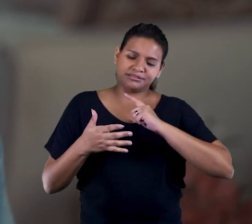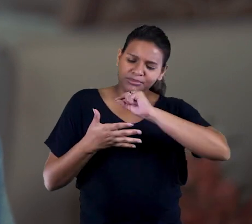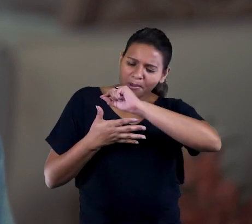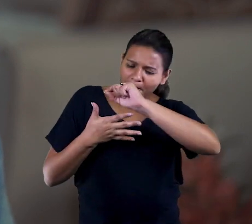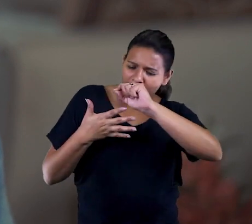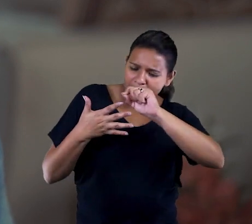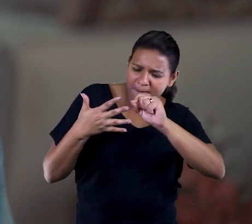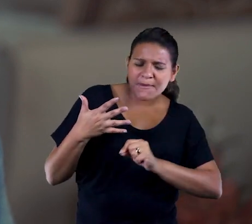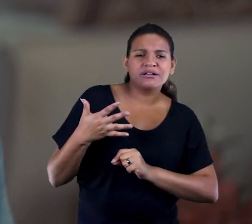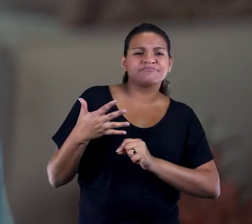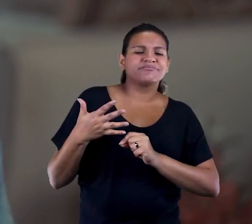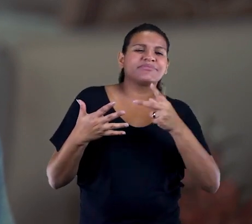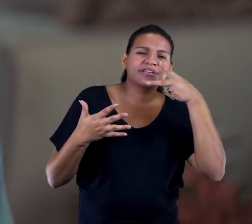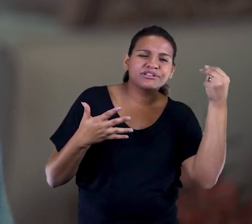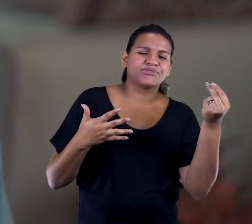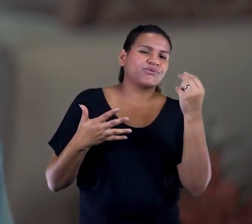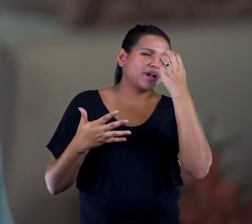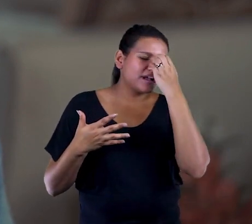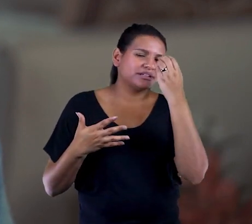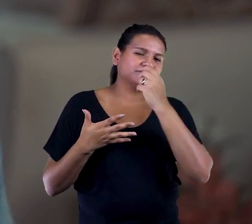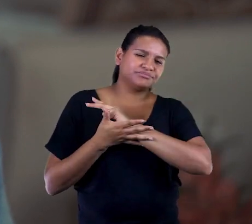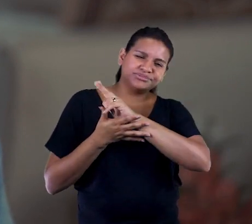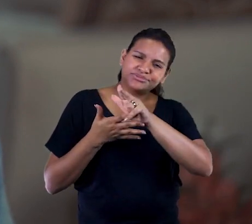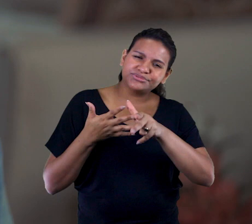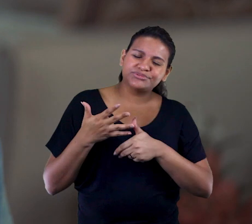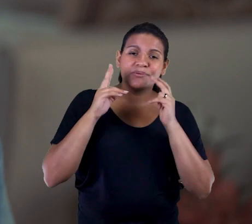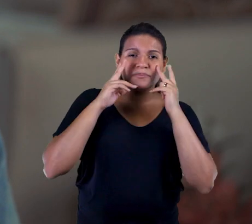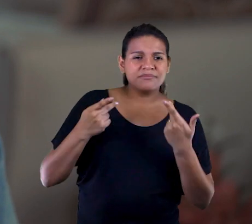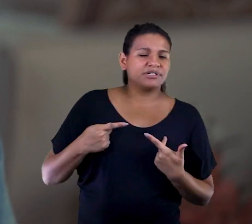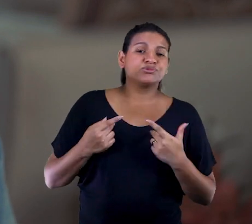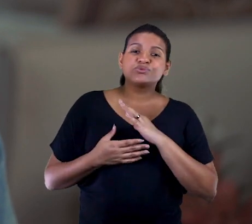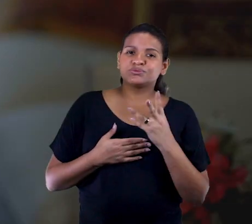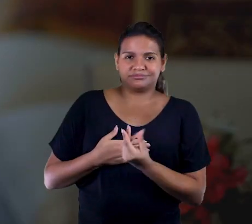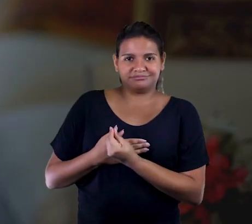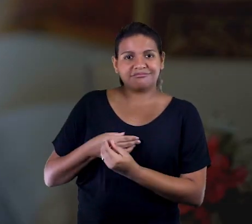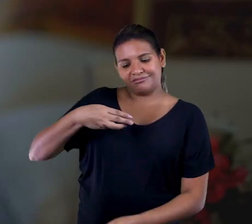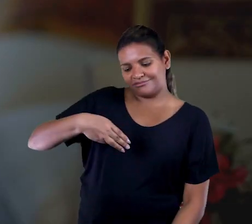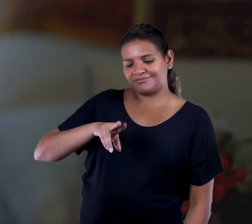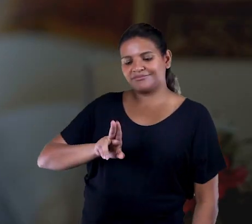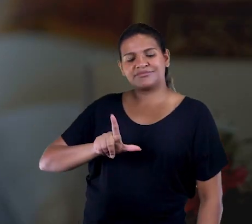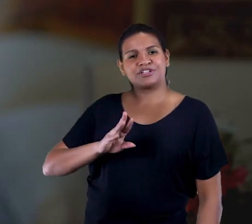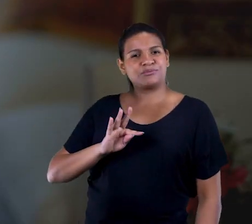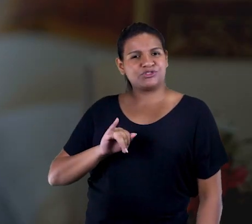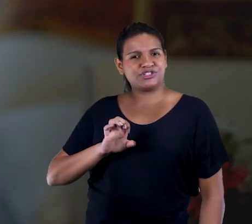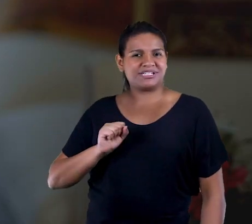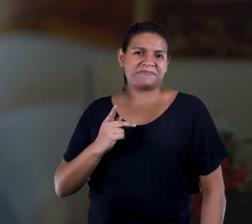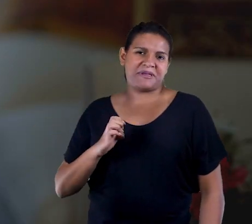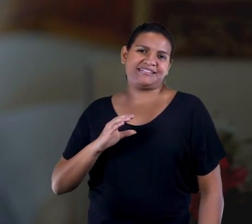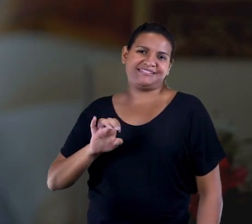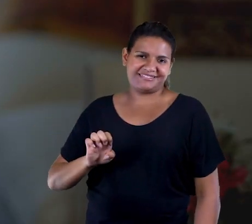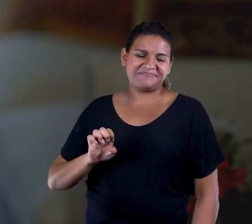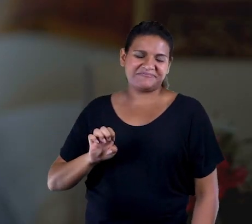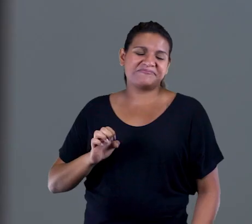capazes de existir com cães, humanos, gatos, inclusive, né, todos juntos. Mas a gente precisa sempre pensar no bem-estar